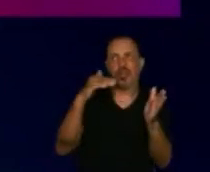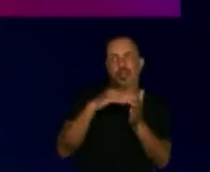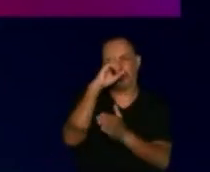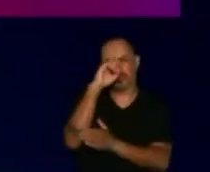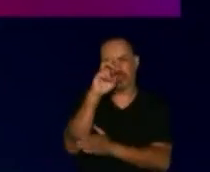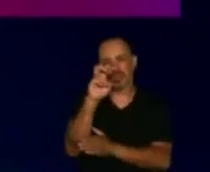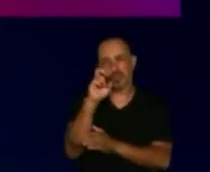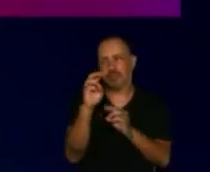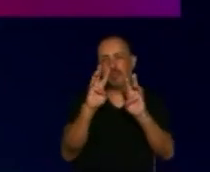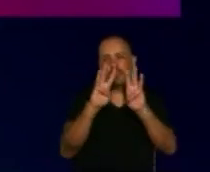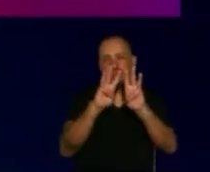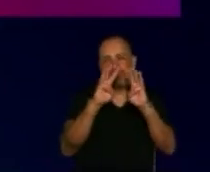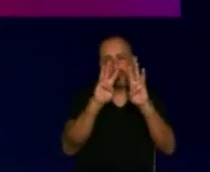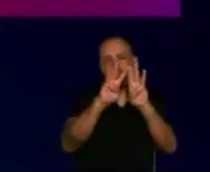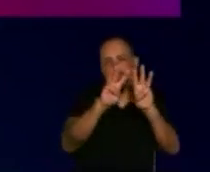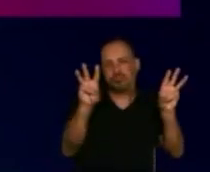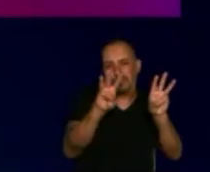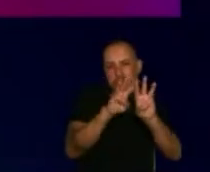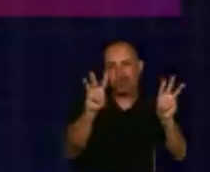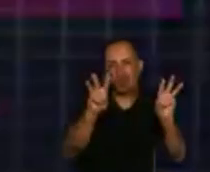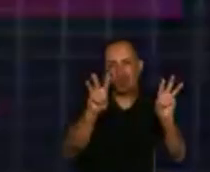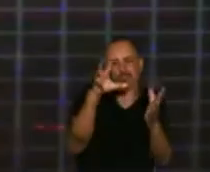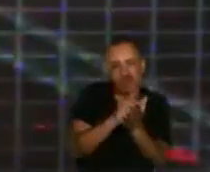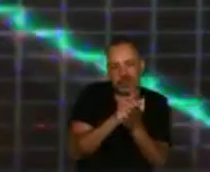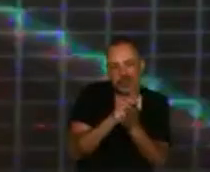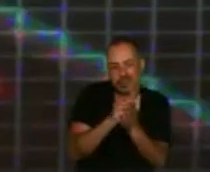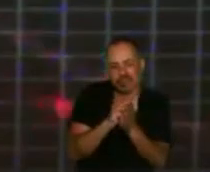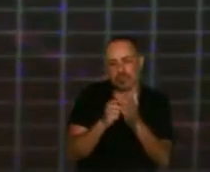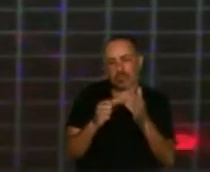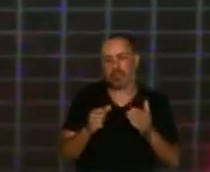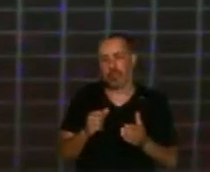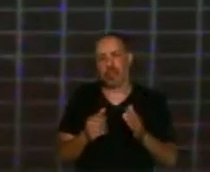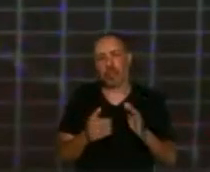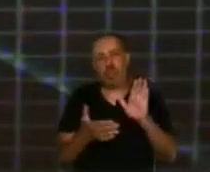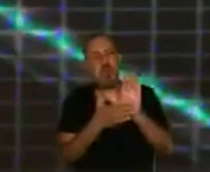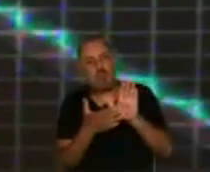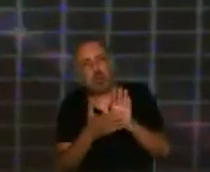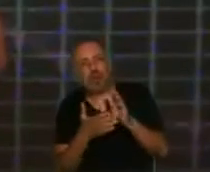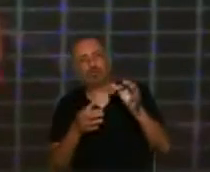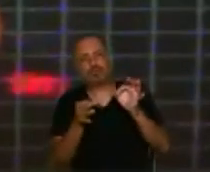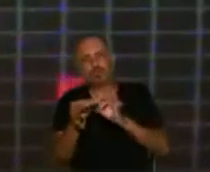ter lá o link de inscrição para todo mundo, onde vão poder submeter as suas propostas,